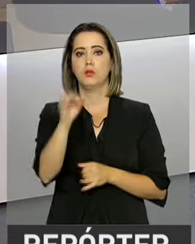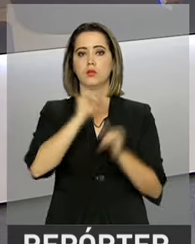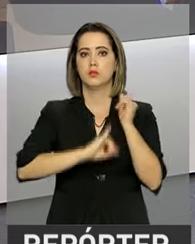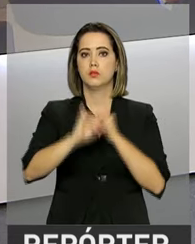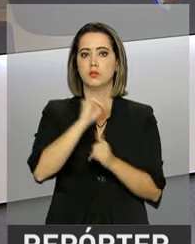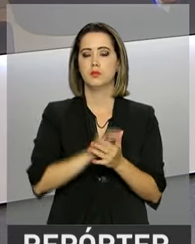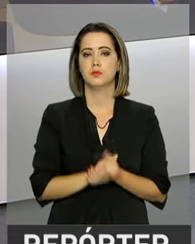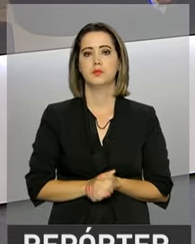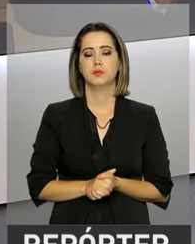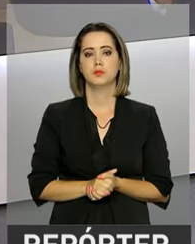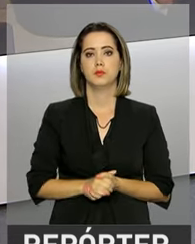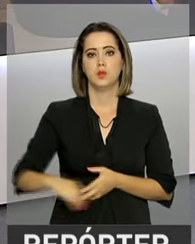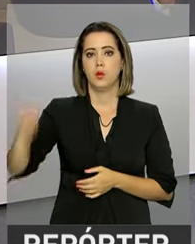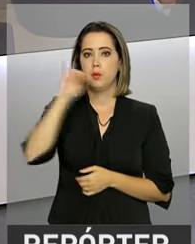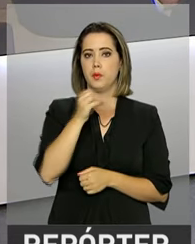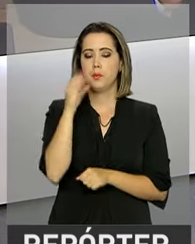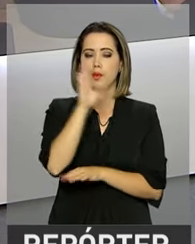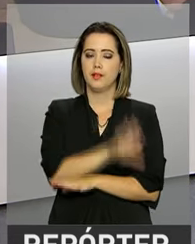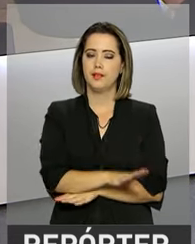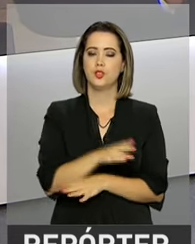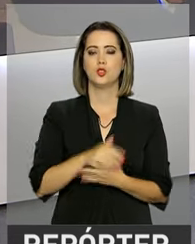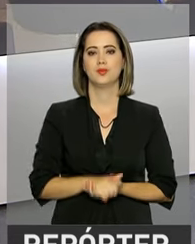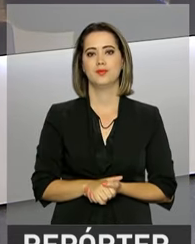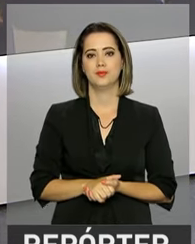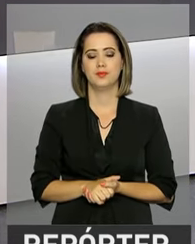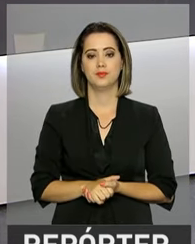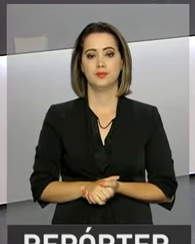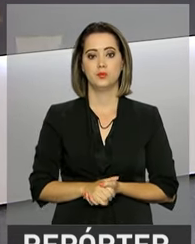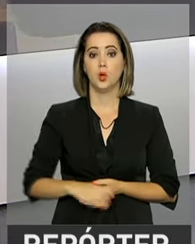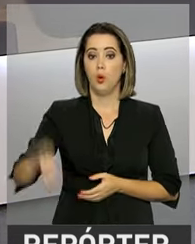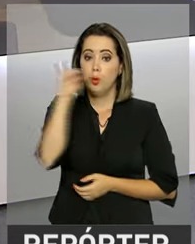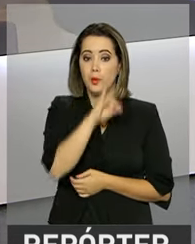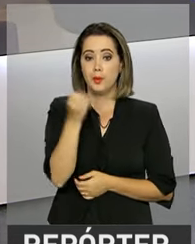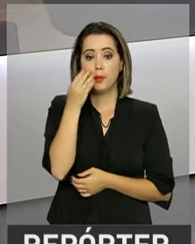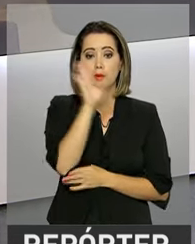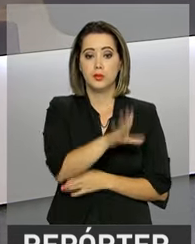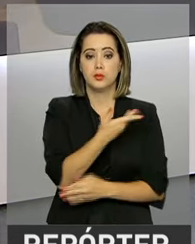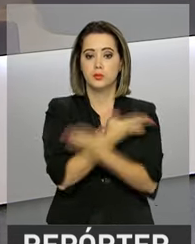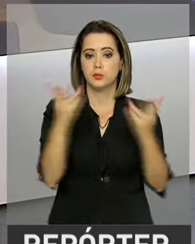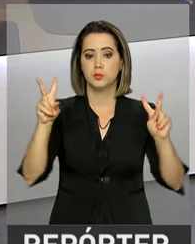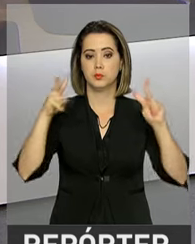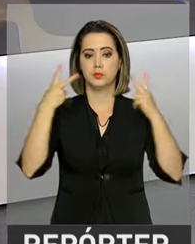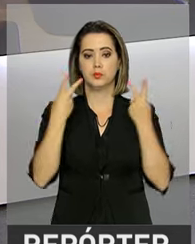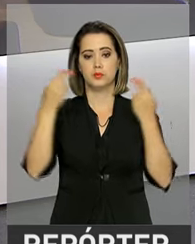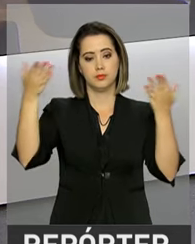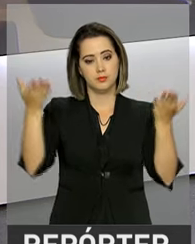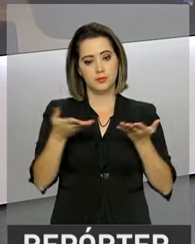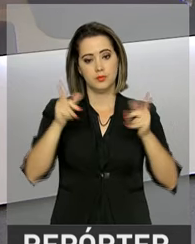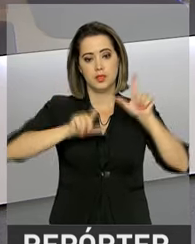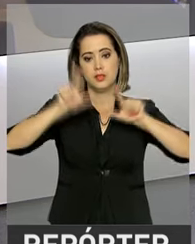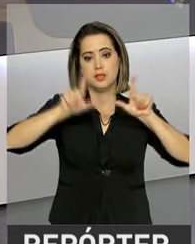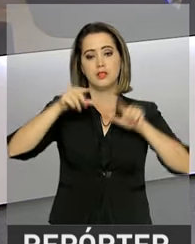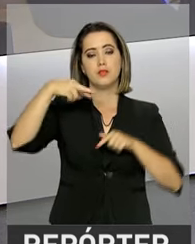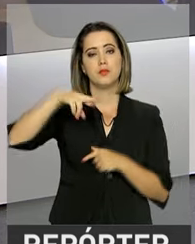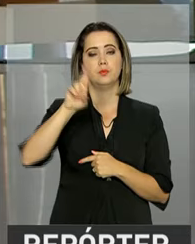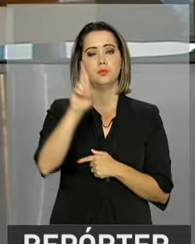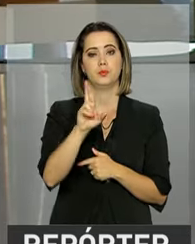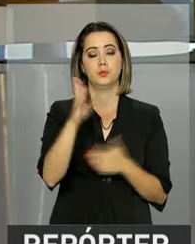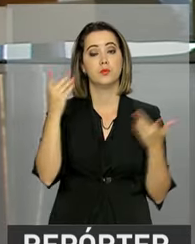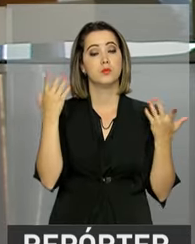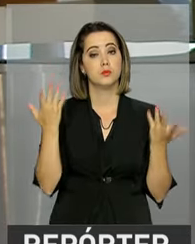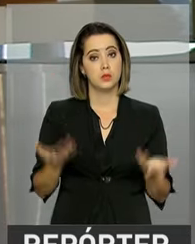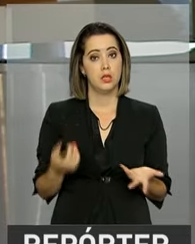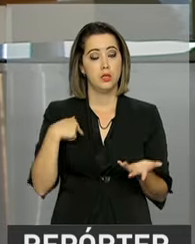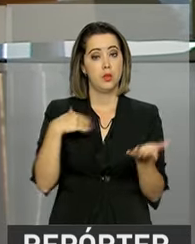tem as informações Olá Paulo Boa tarde para você olá Roberto Boa tarde Boa tarde a todos que nos assistem na TV NBR olha